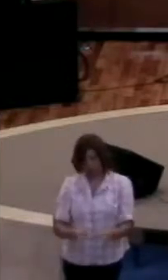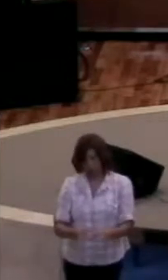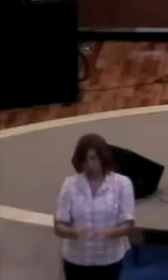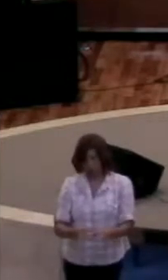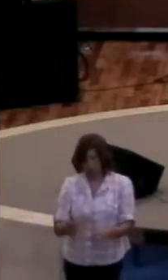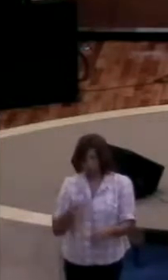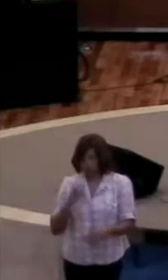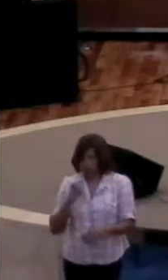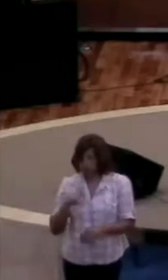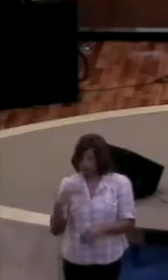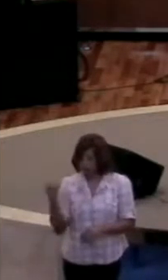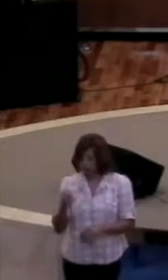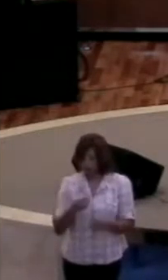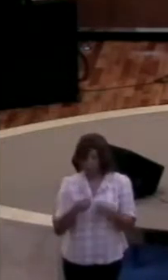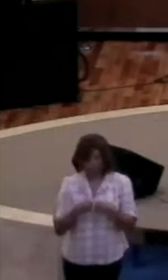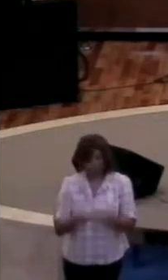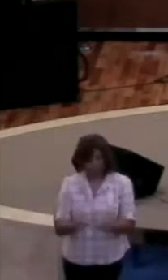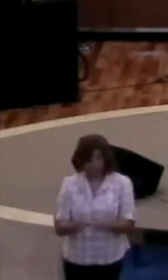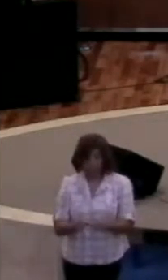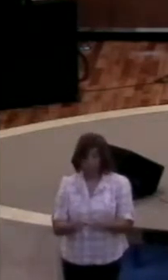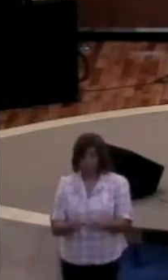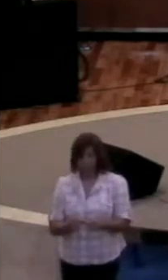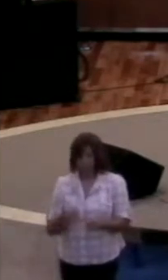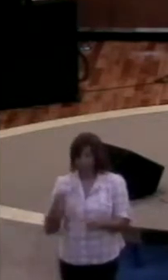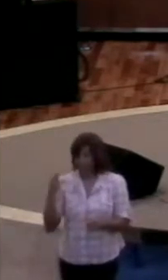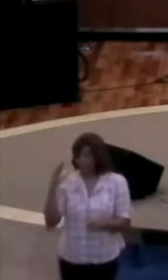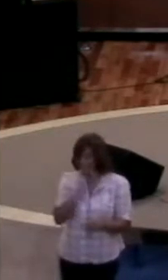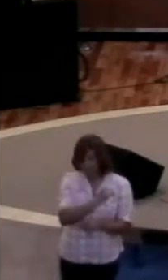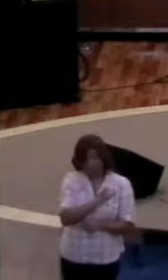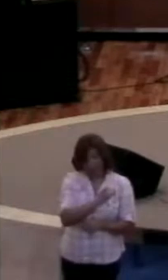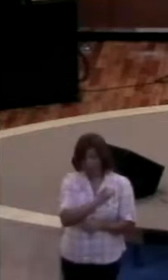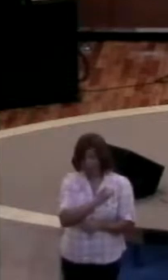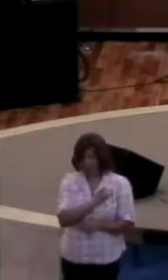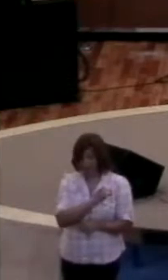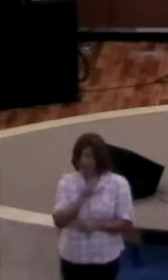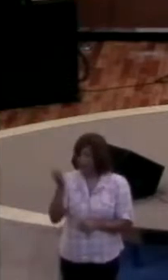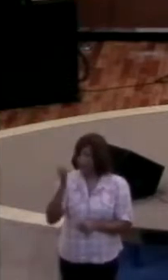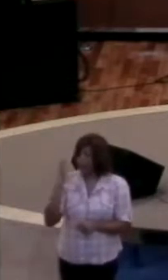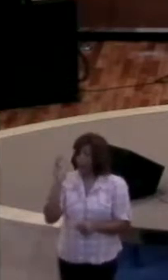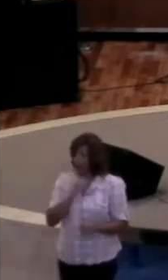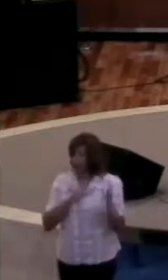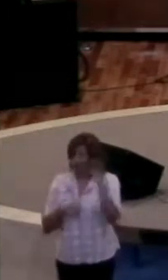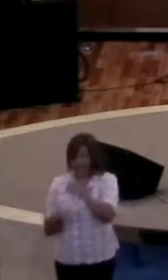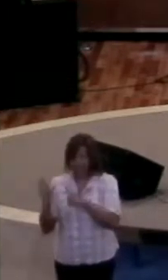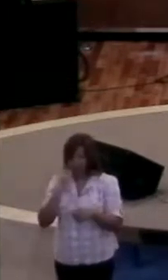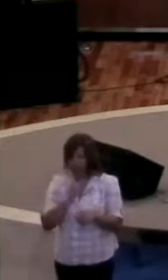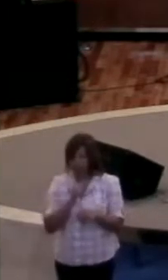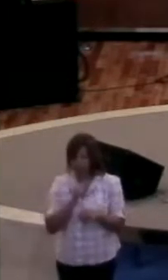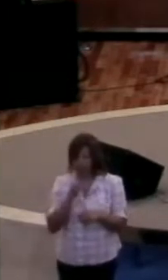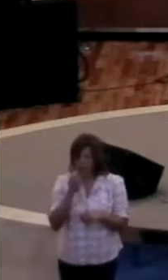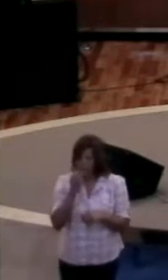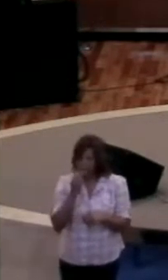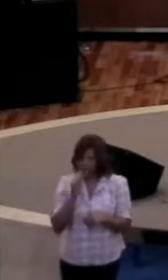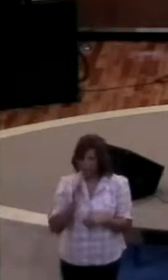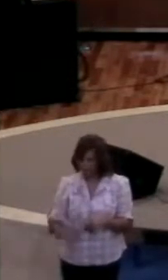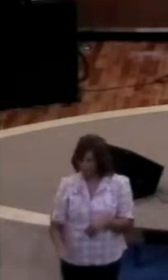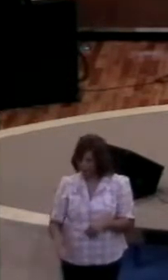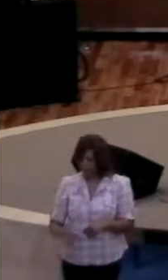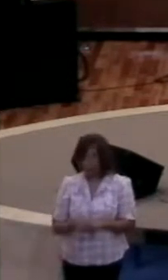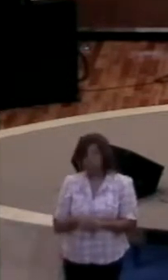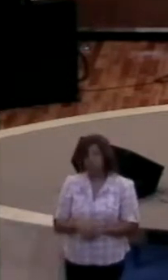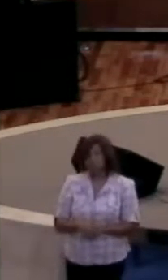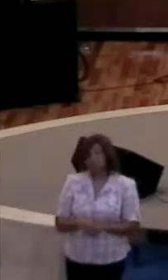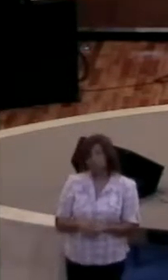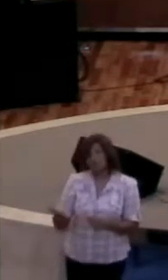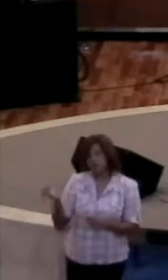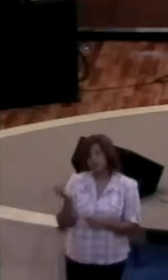Só que nós estamos aqui, sabe, né, afoitos. Não, como crianças pirracentas. Lembra